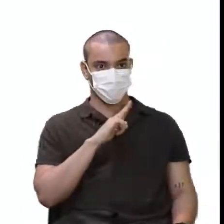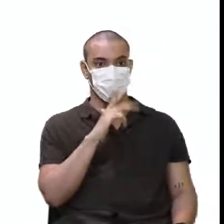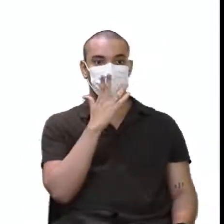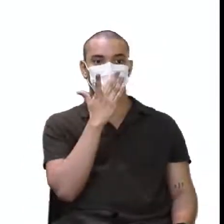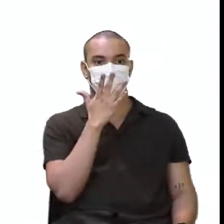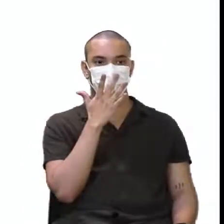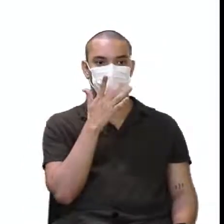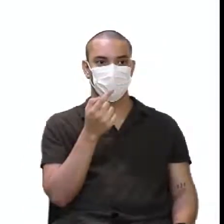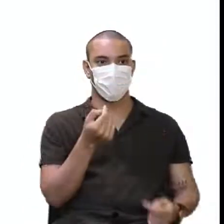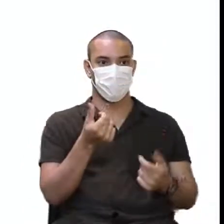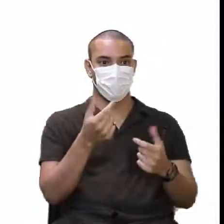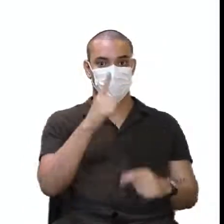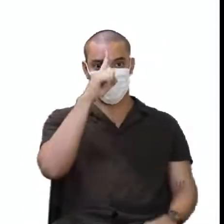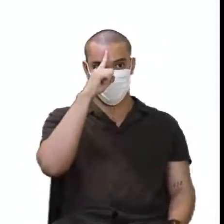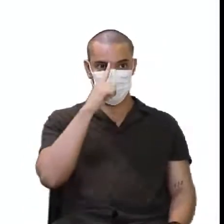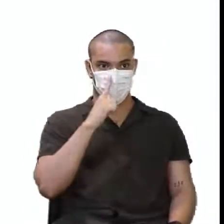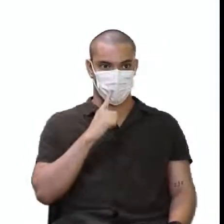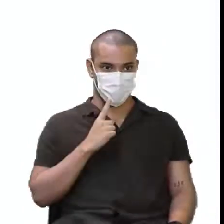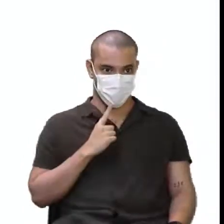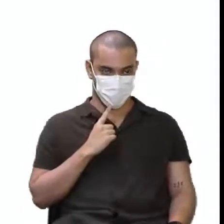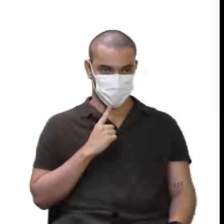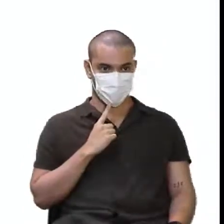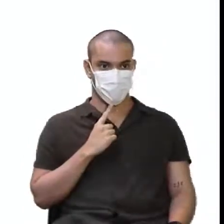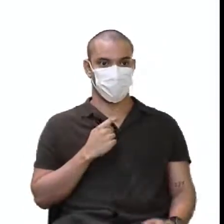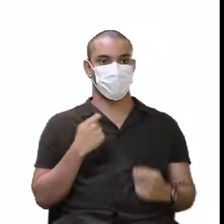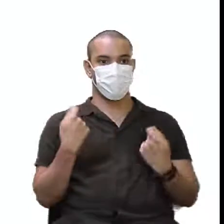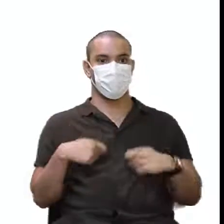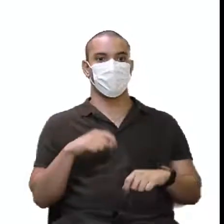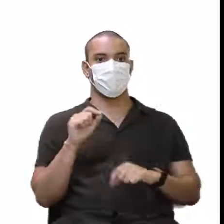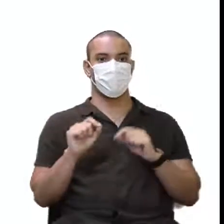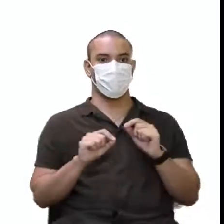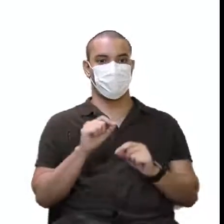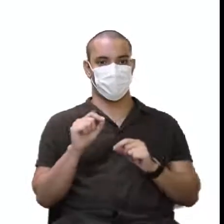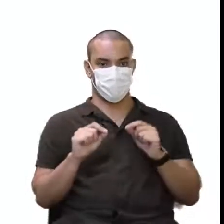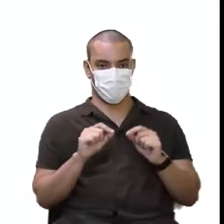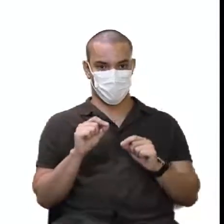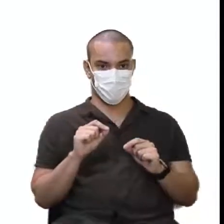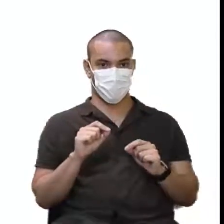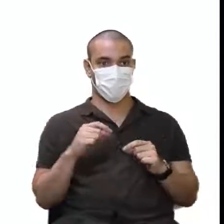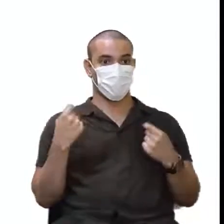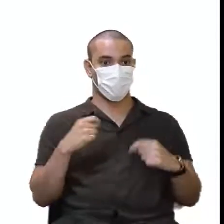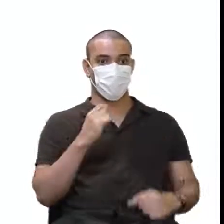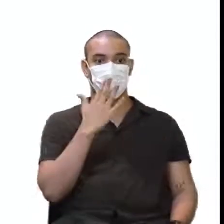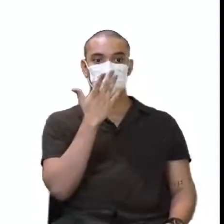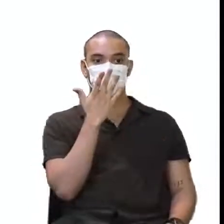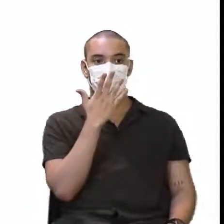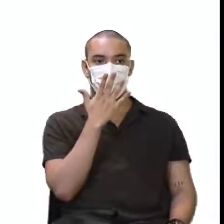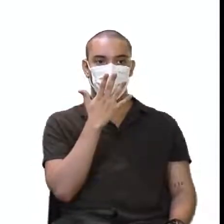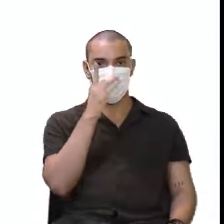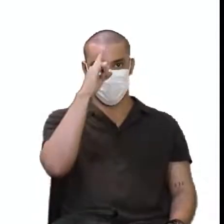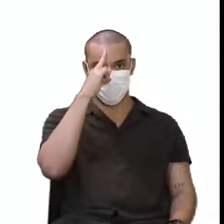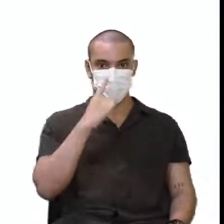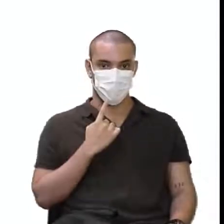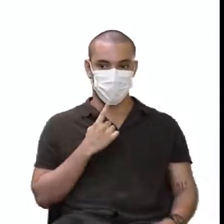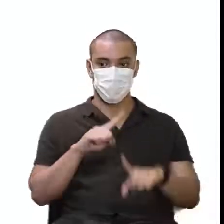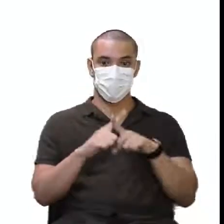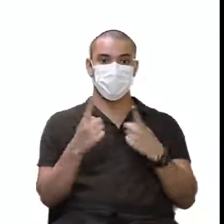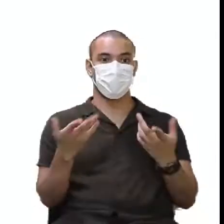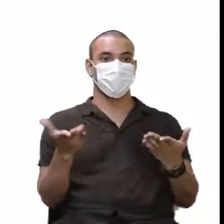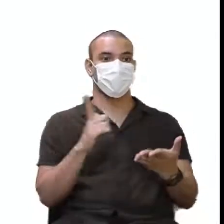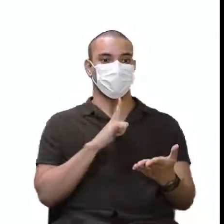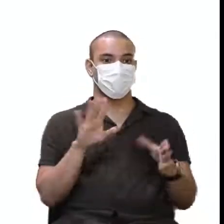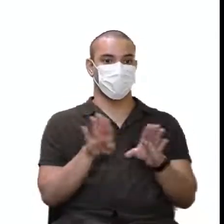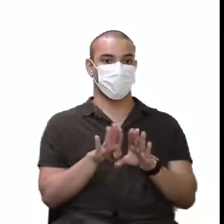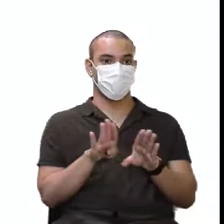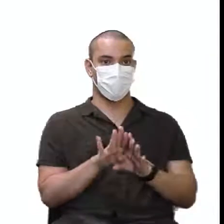cor da semente amarela, a espécie, o indivíduo tem cor amarela de semente, mas agora ela